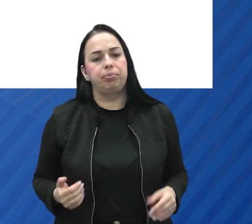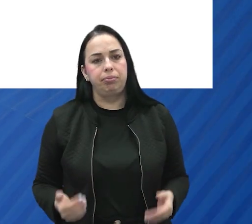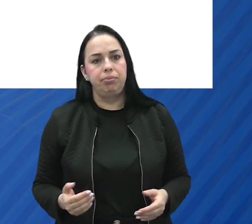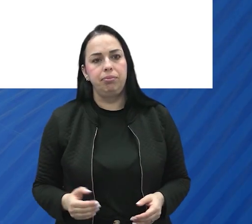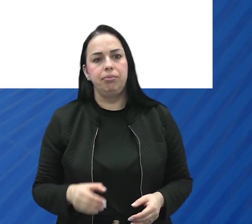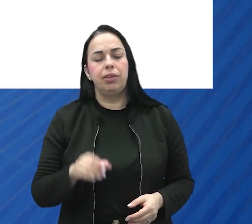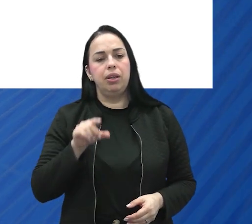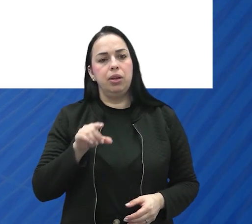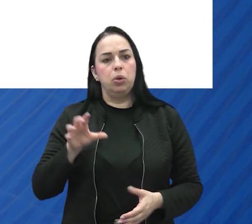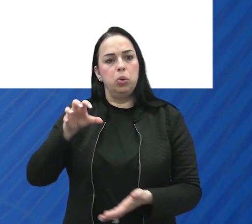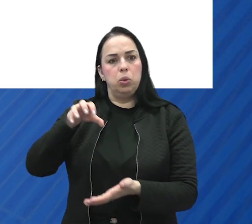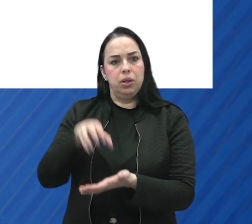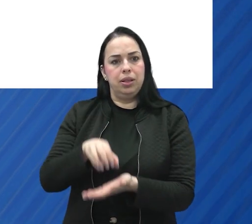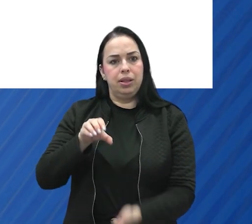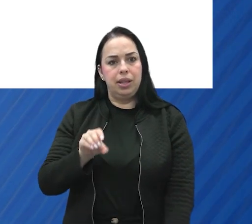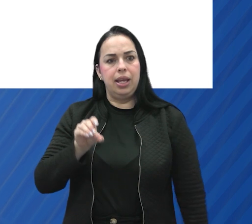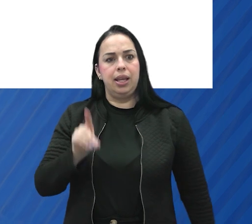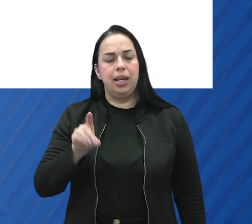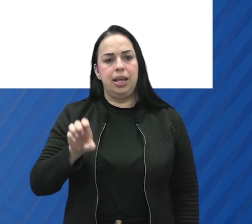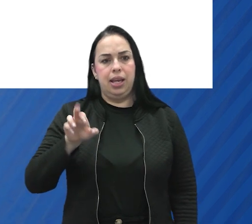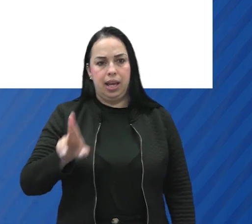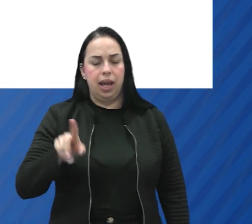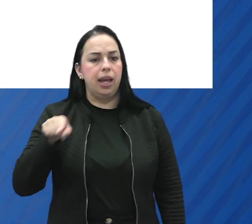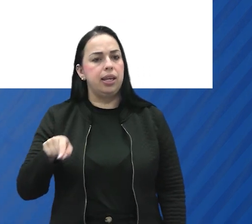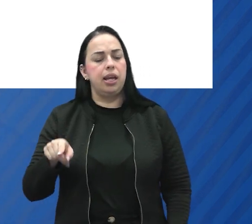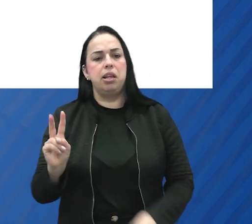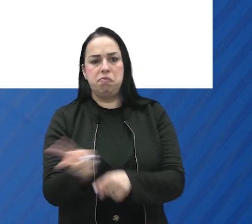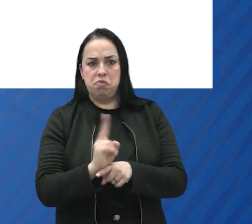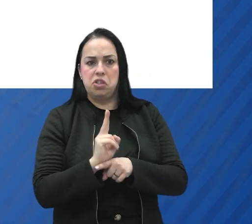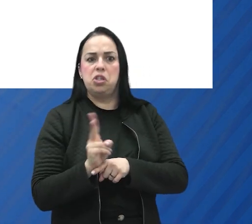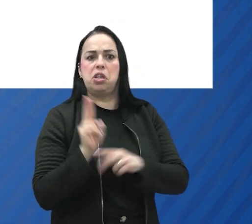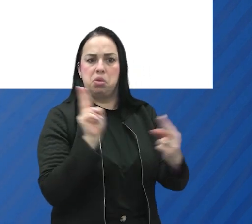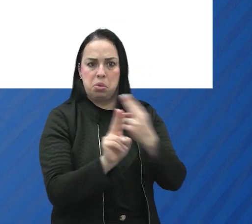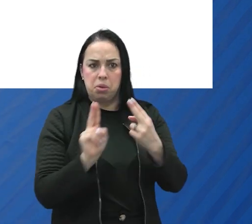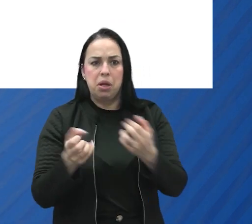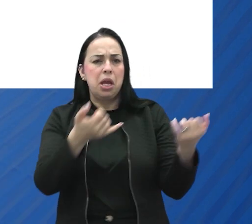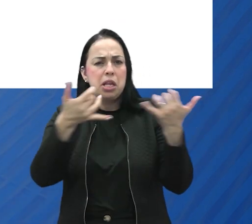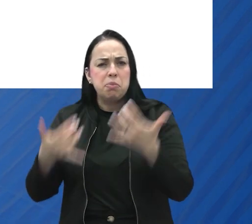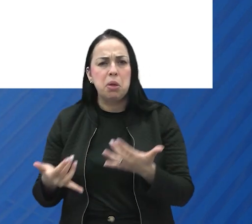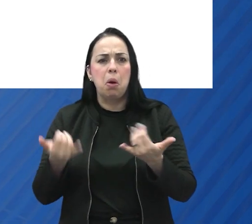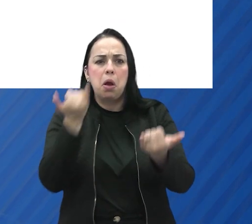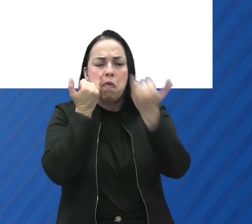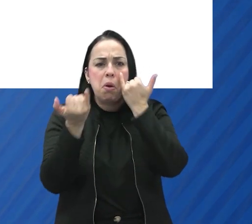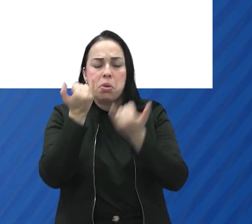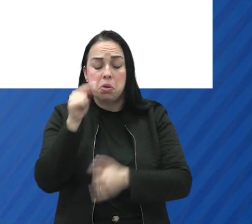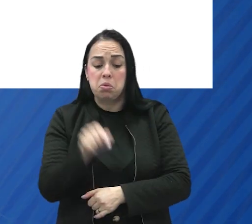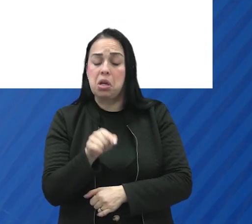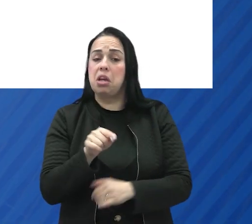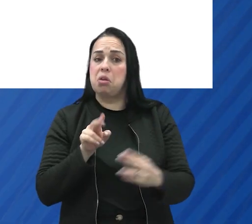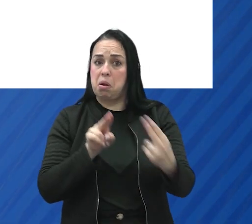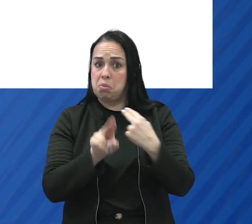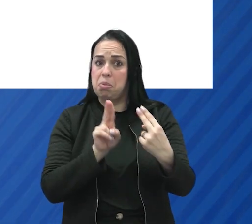O Departamento de Estradas de Rodagem de São Paulo, que administra o sistema de rodovias estaduais, informou em nota que as obras